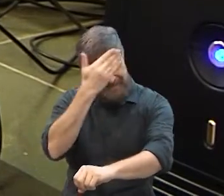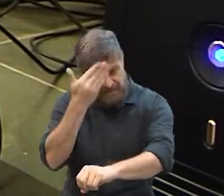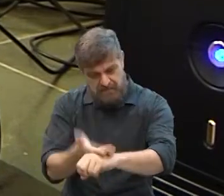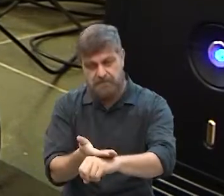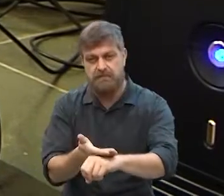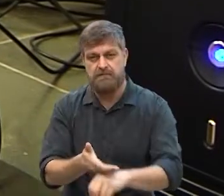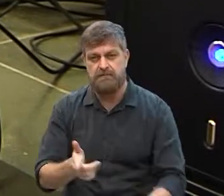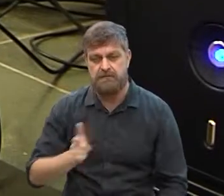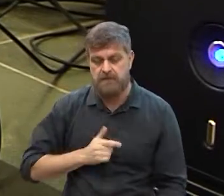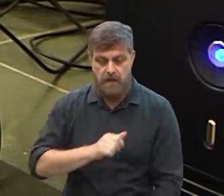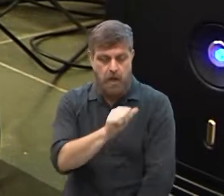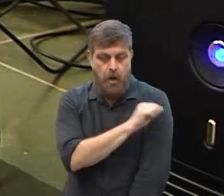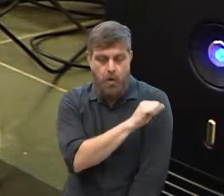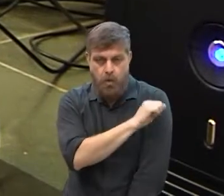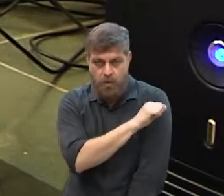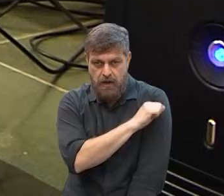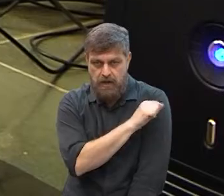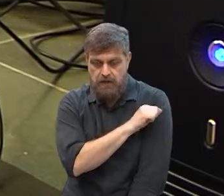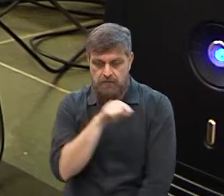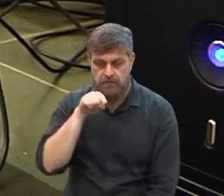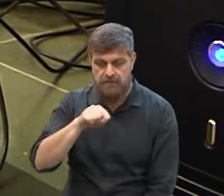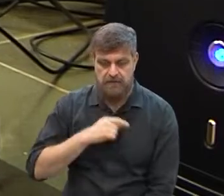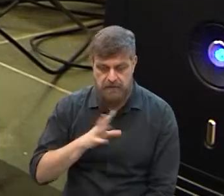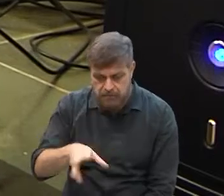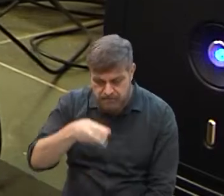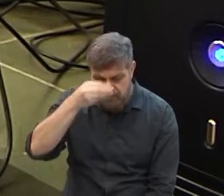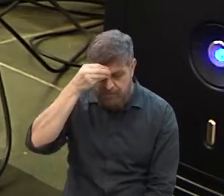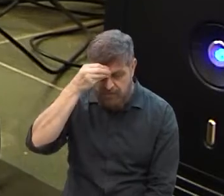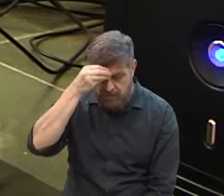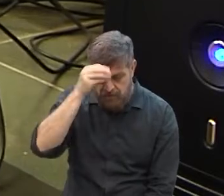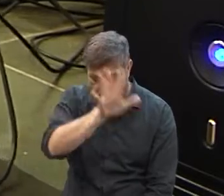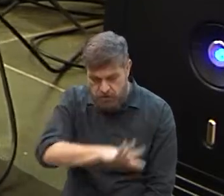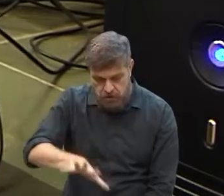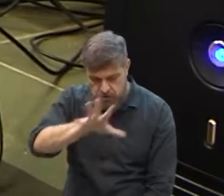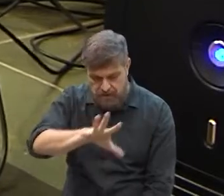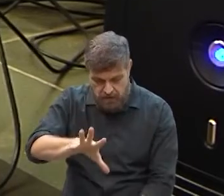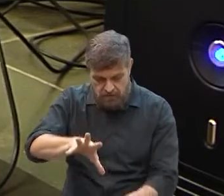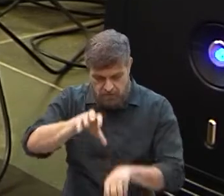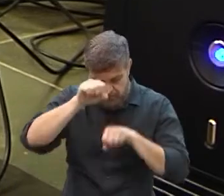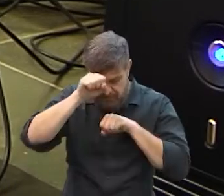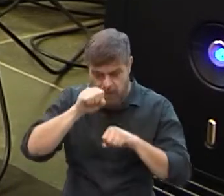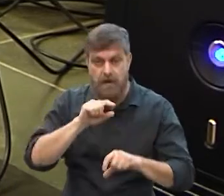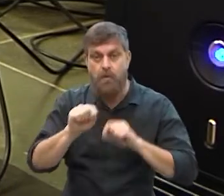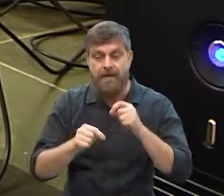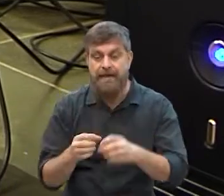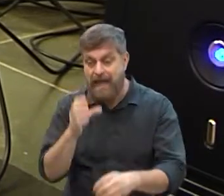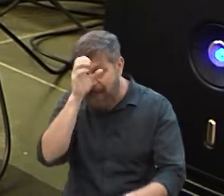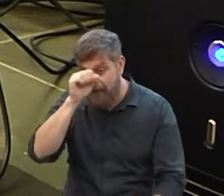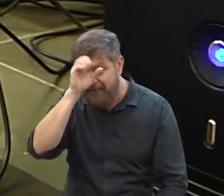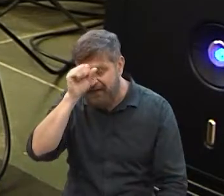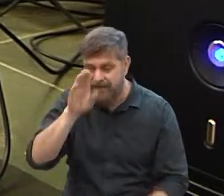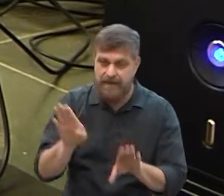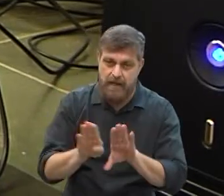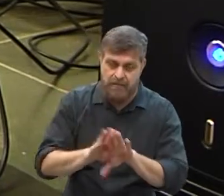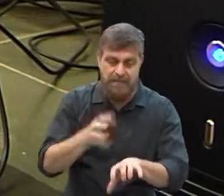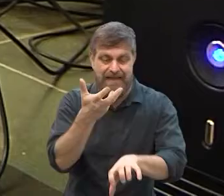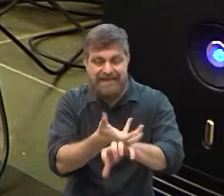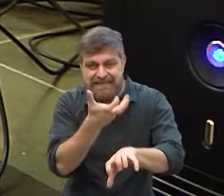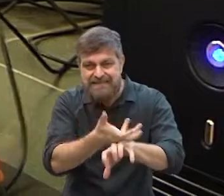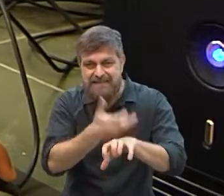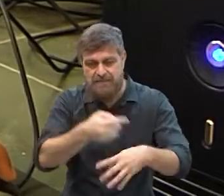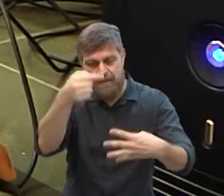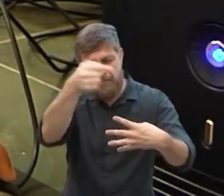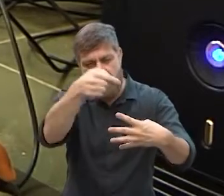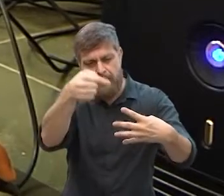integral, para o aluno sair dali com uma compreensão geral, né, do processo de aprendizagem, das